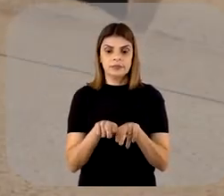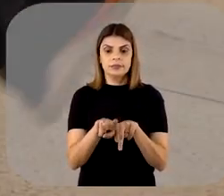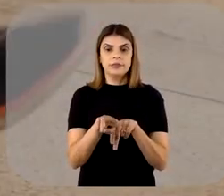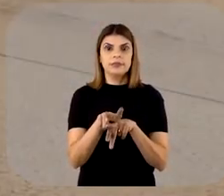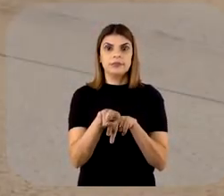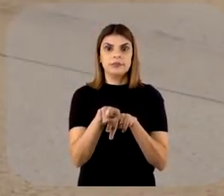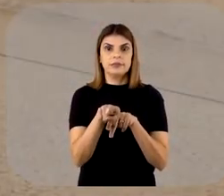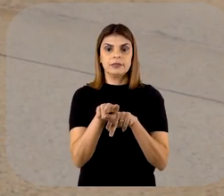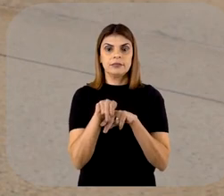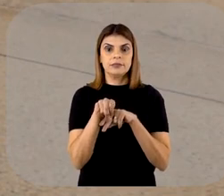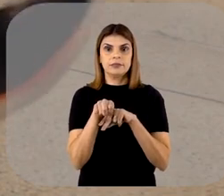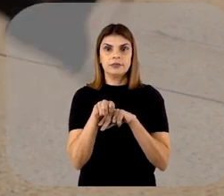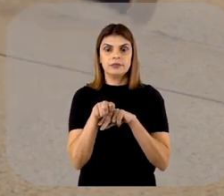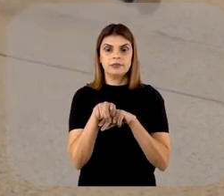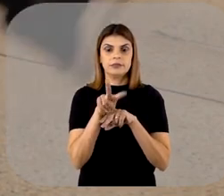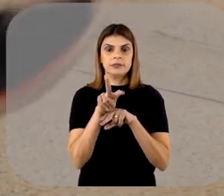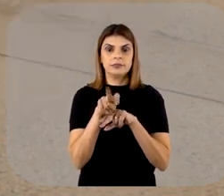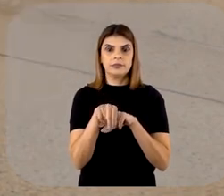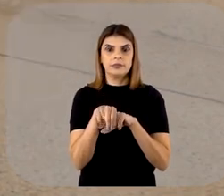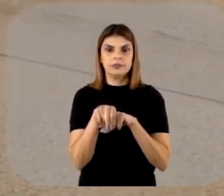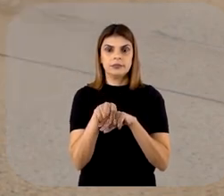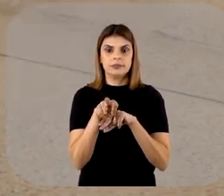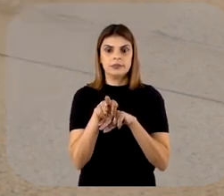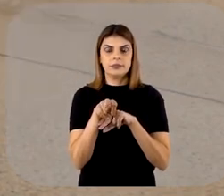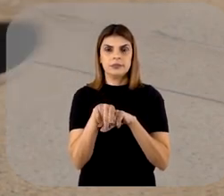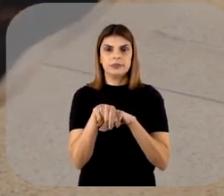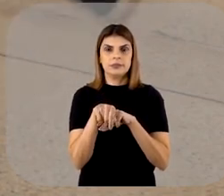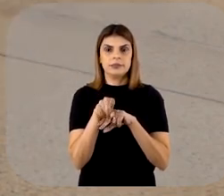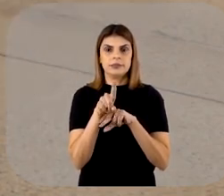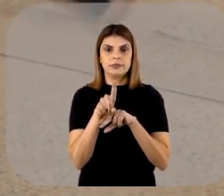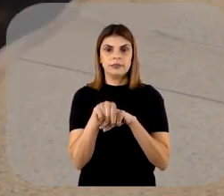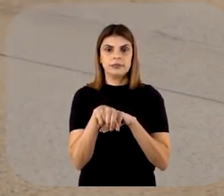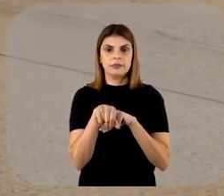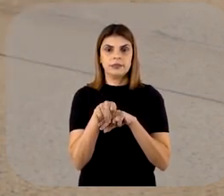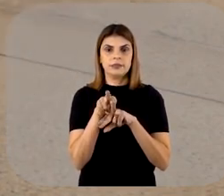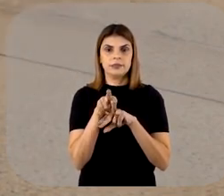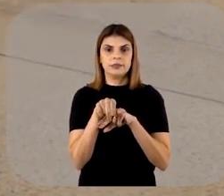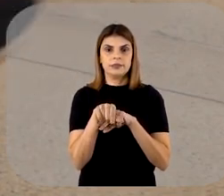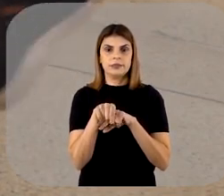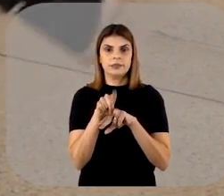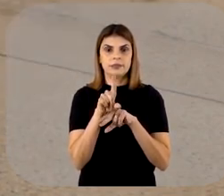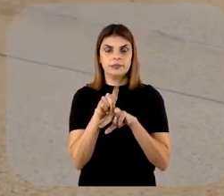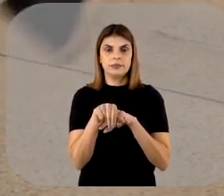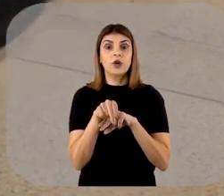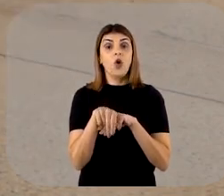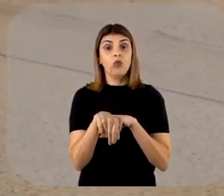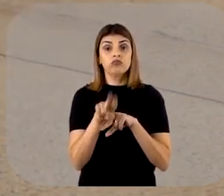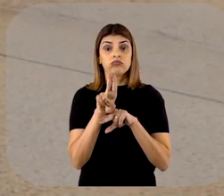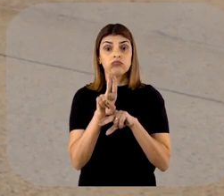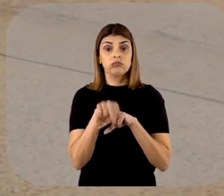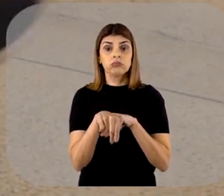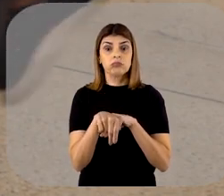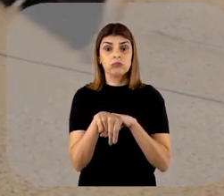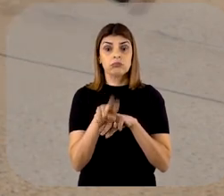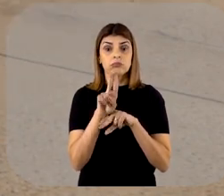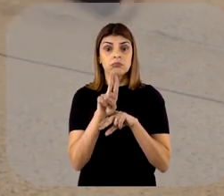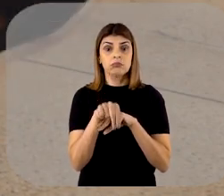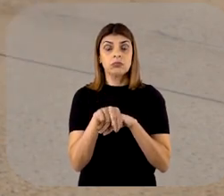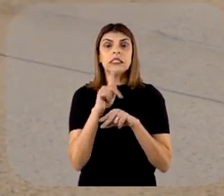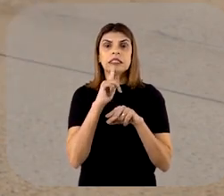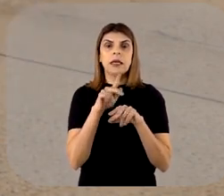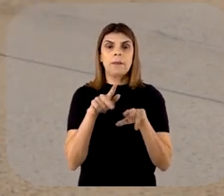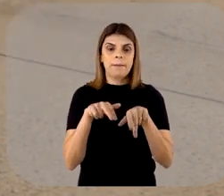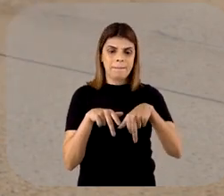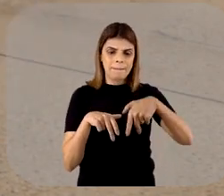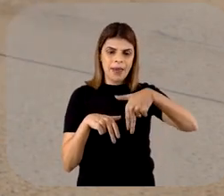as pernas. Pode ser uma de cada vez ou pode ser as duas ao mesmo tempo, esticando